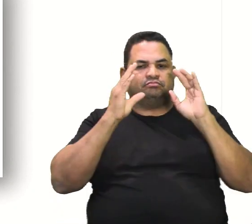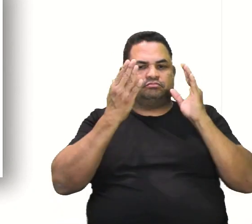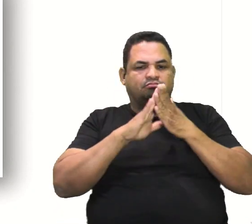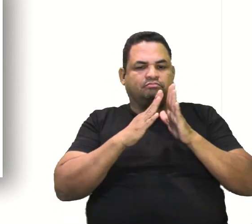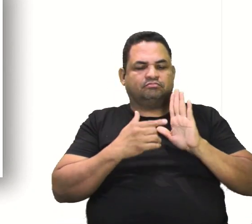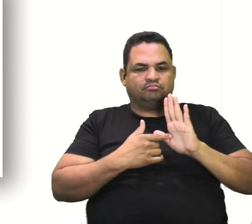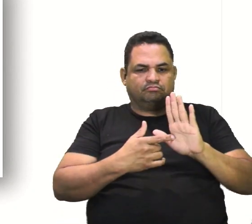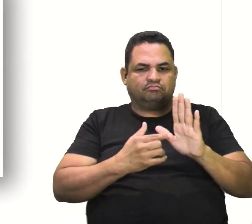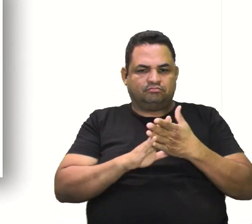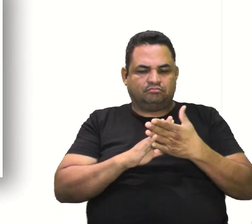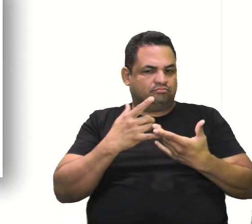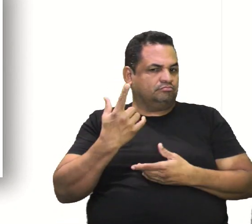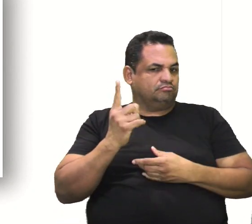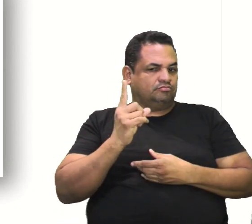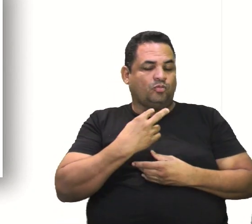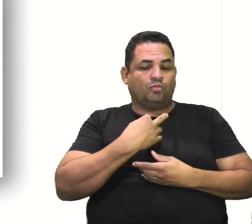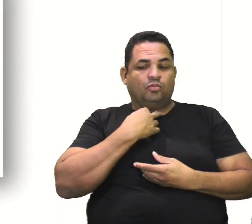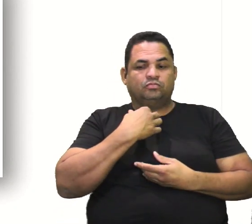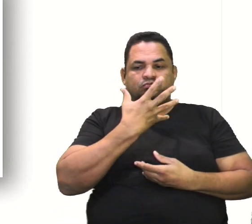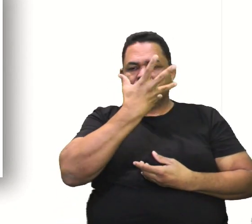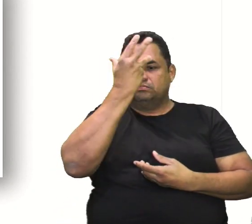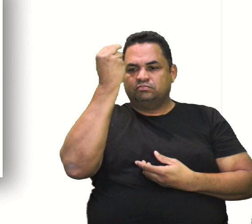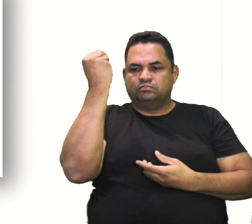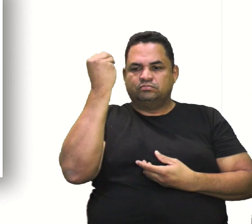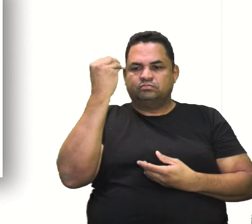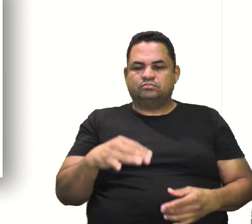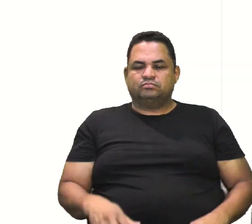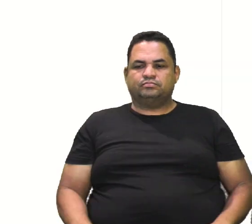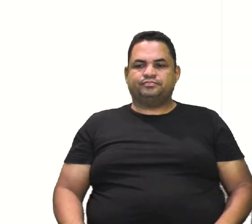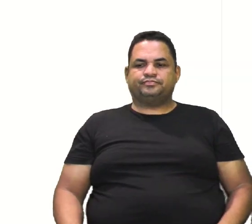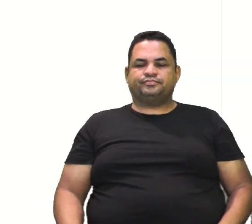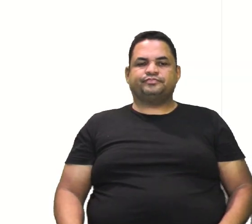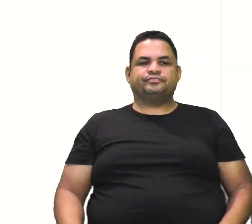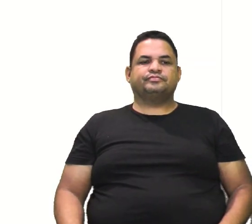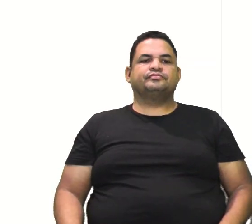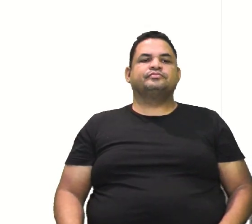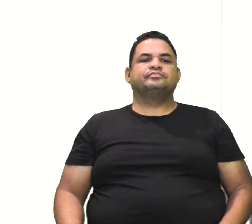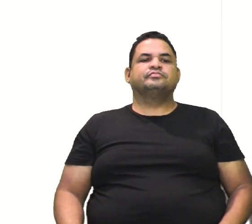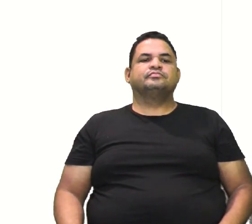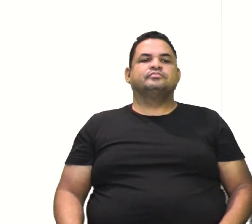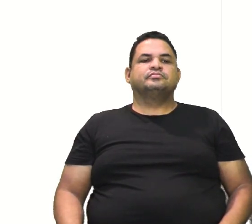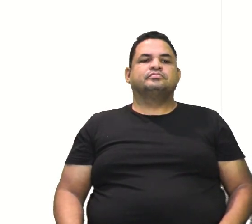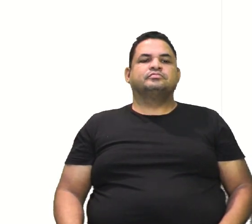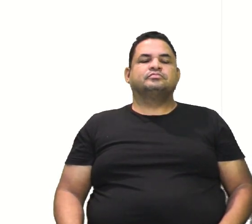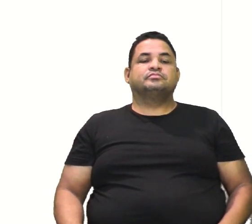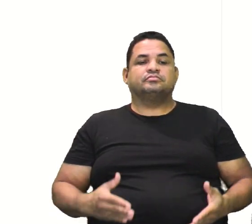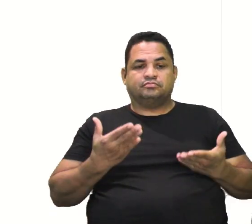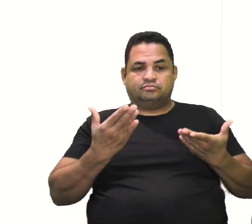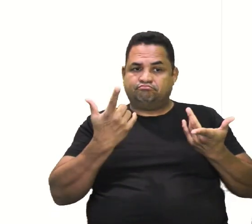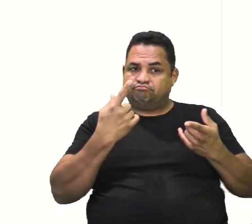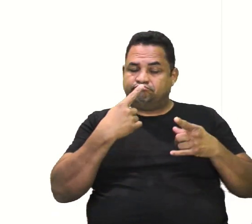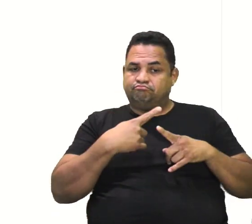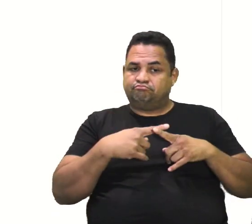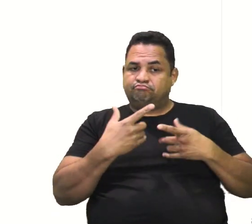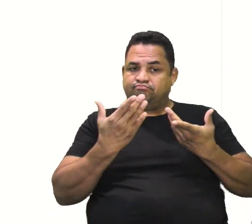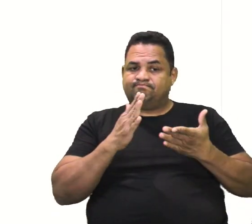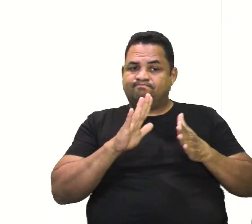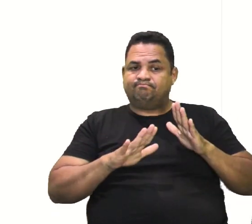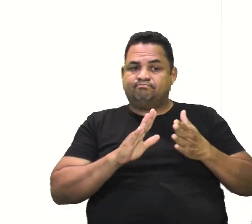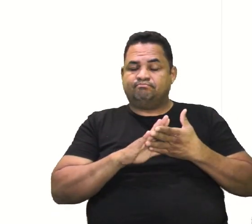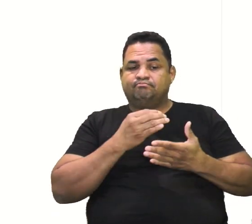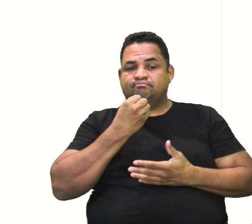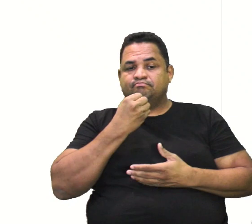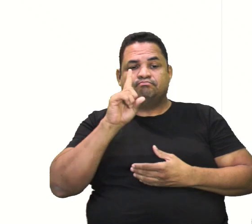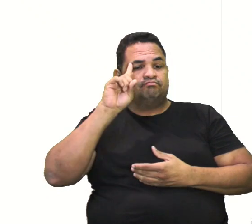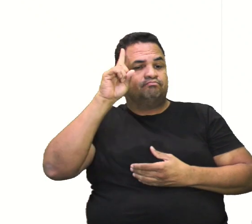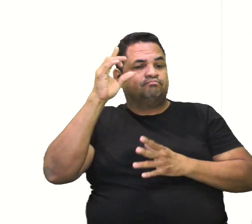centrados, bem claros para vocês não esquecerem. Beleza. Certo? Certo. E agora, em razão disso, então, talvez seja uma